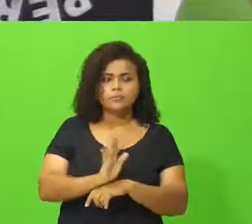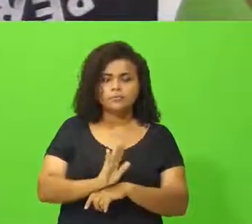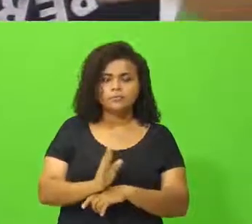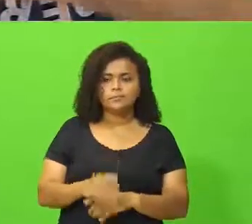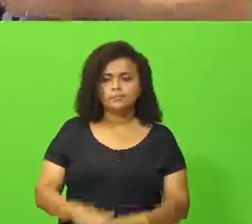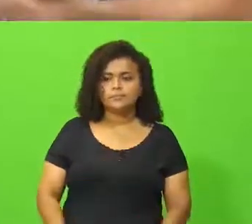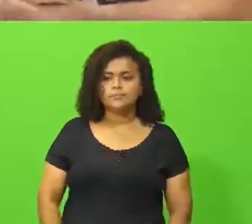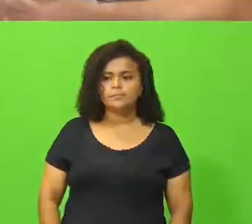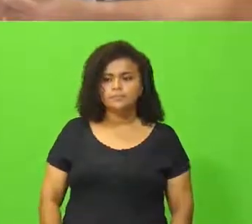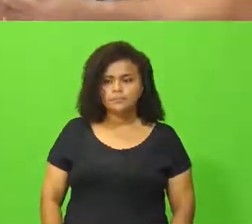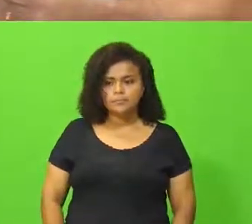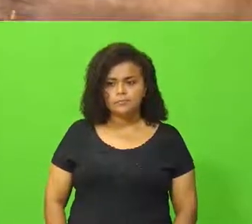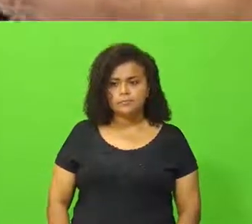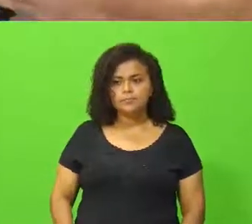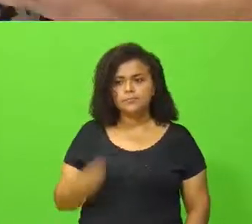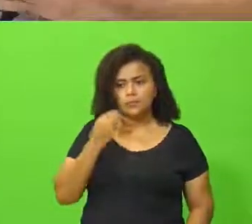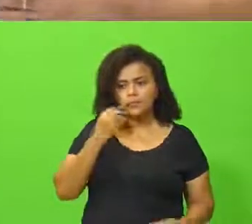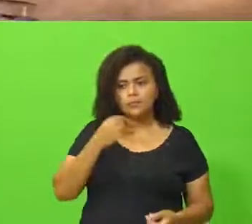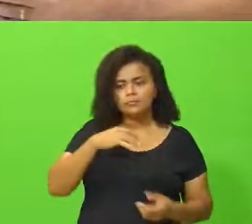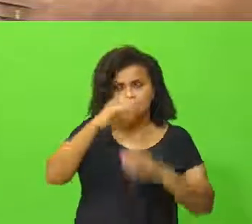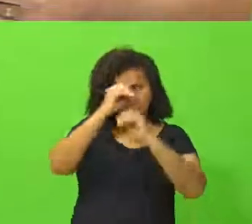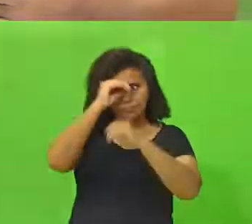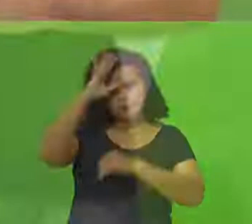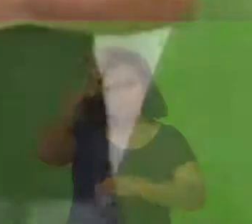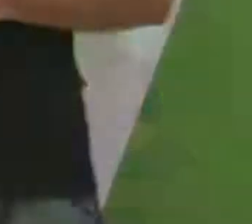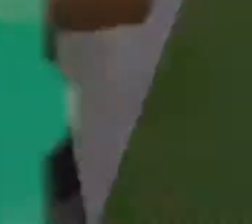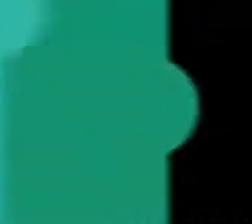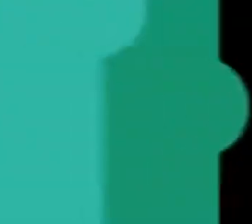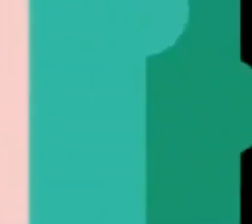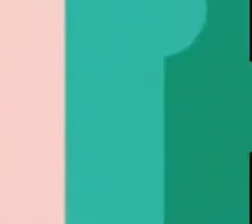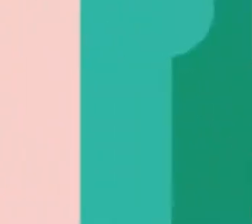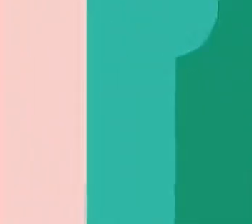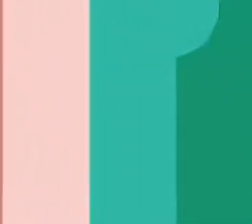vai aumentar o leque de conhecimento de todos vocês.